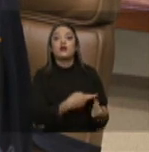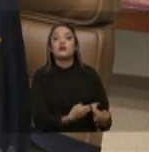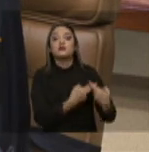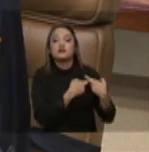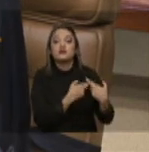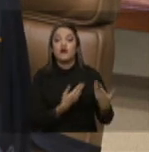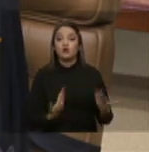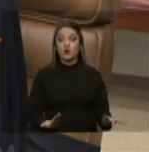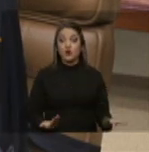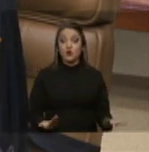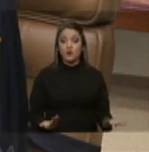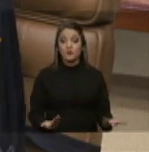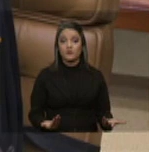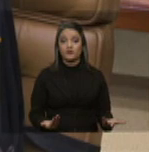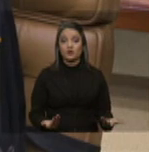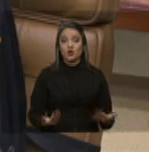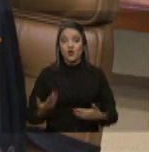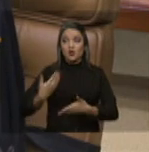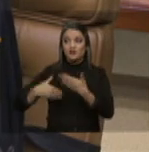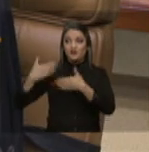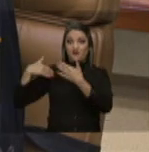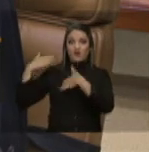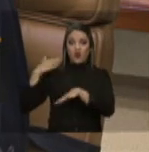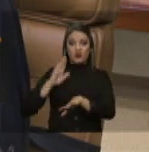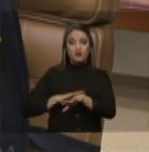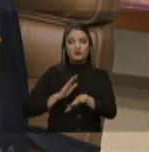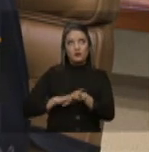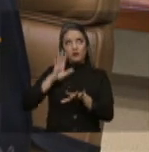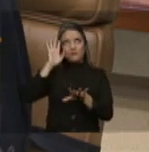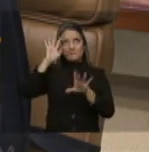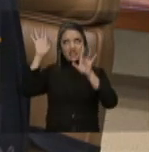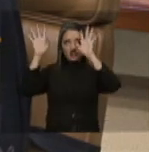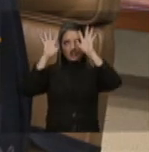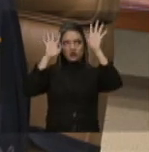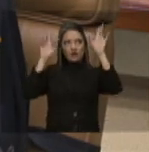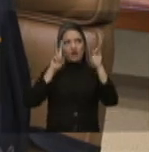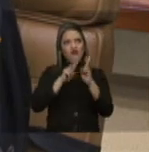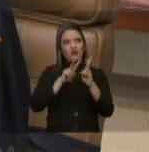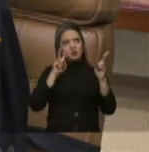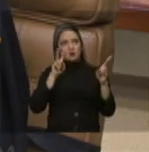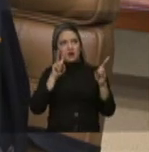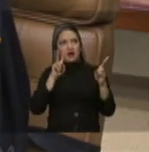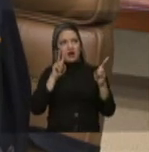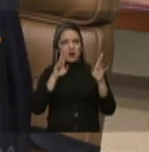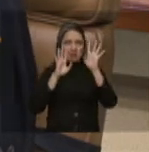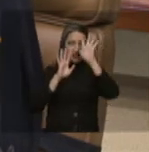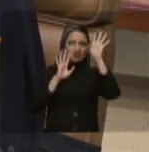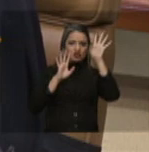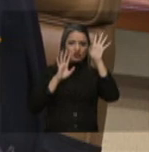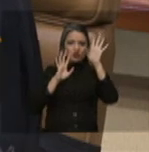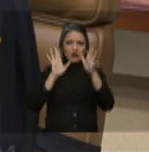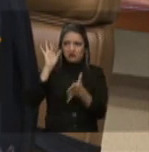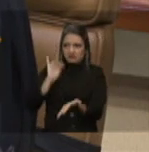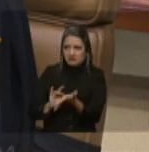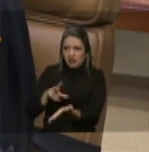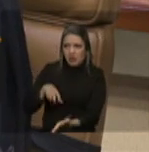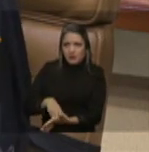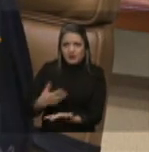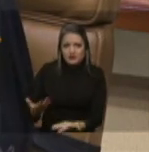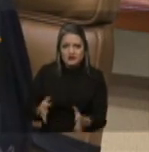Voltamos às ao tempo das diligências imaginárias virtuais com efeitos concretos que é